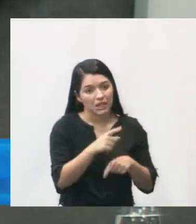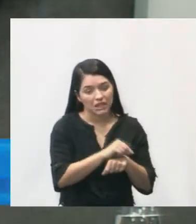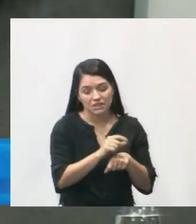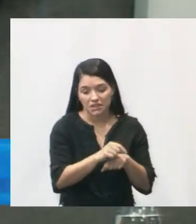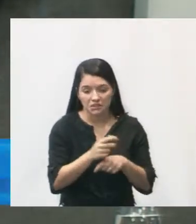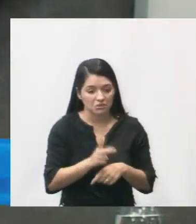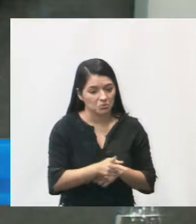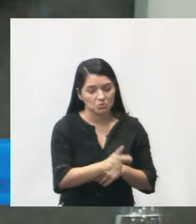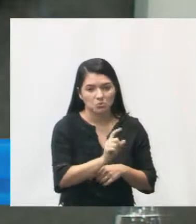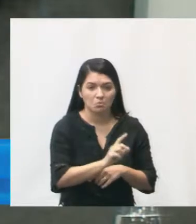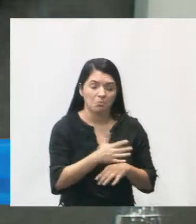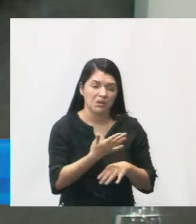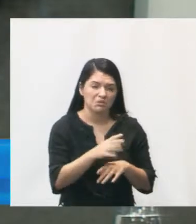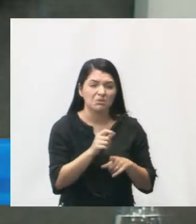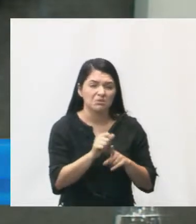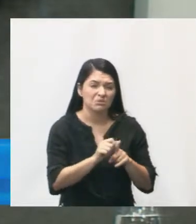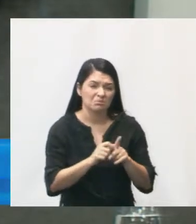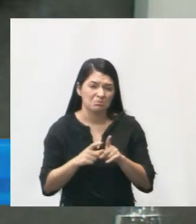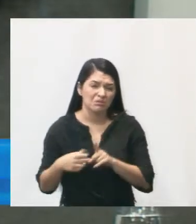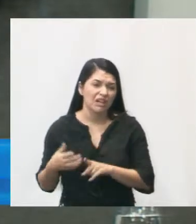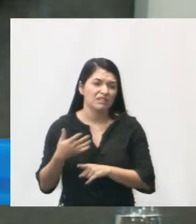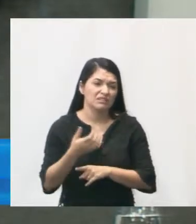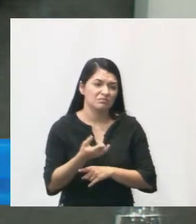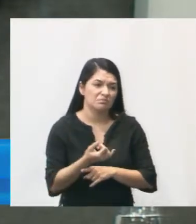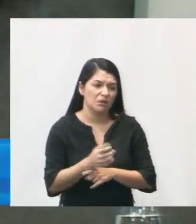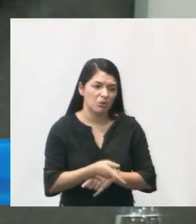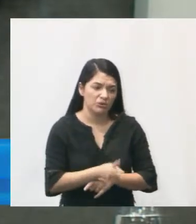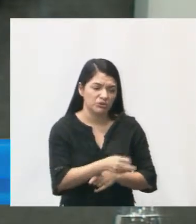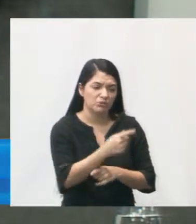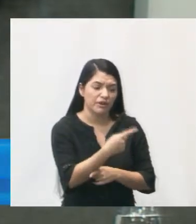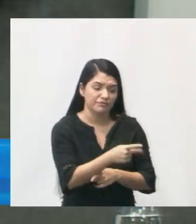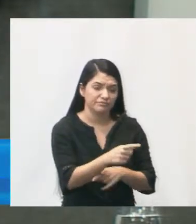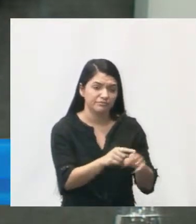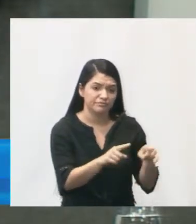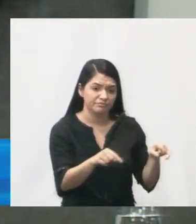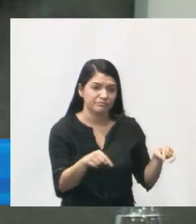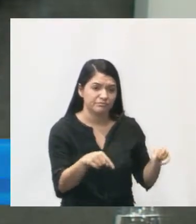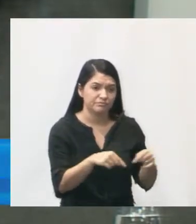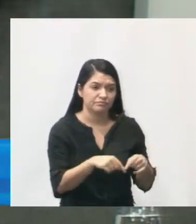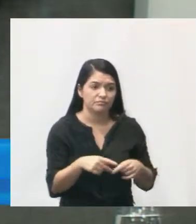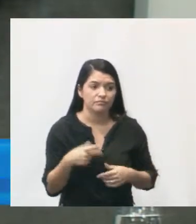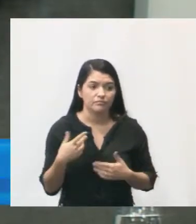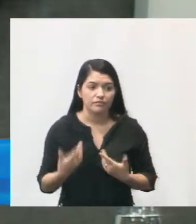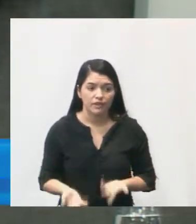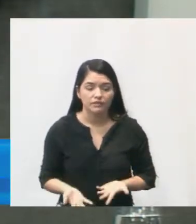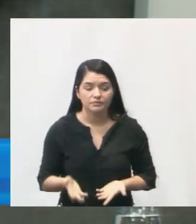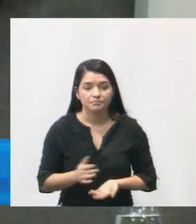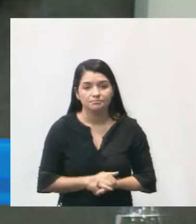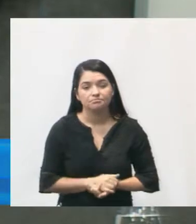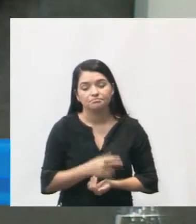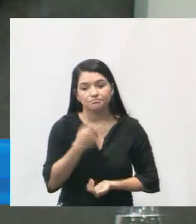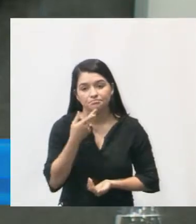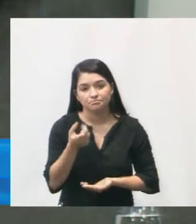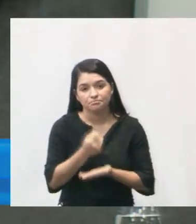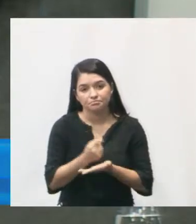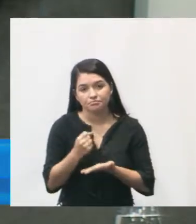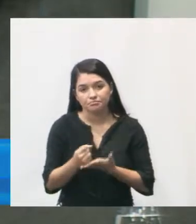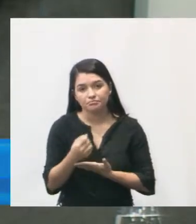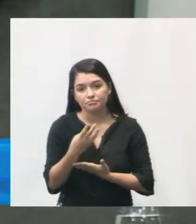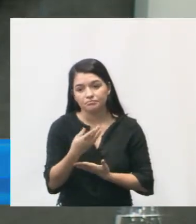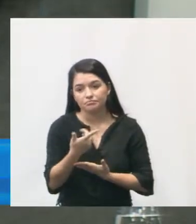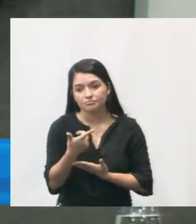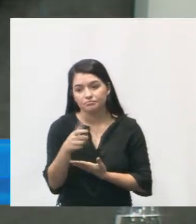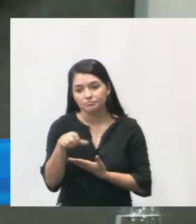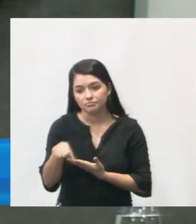alguns meses aí para essa obra, seu Gilson, ficar pronta. Agora eu vou falar do contrato 429-2018,